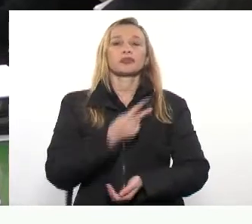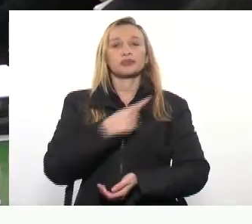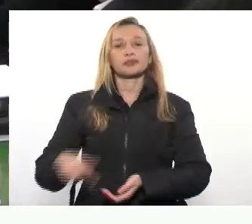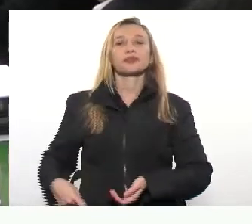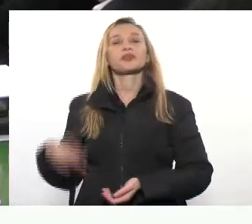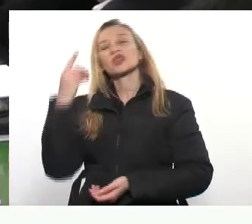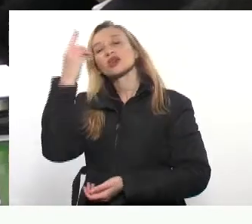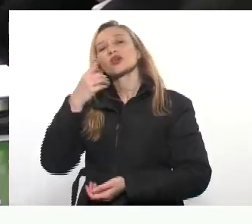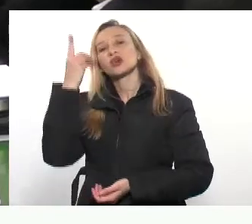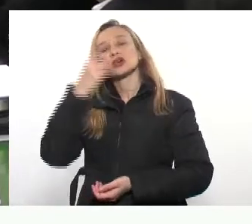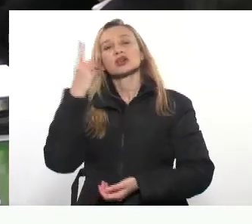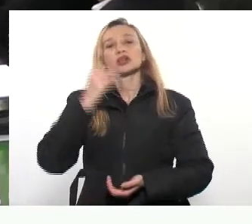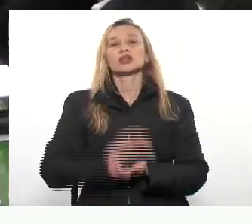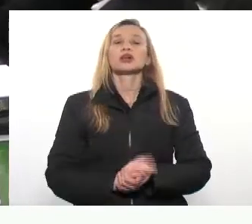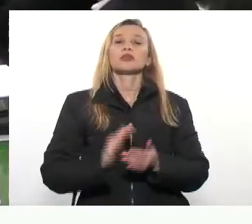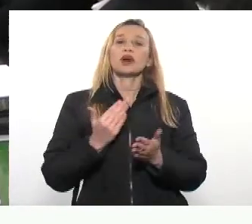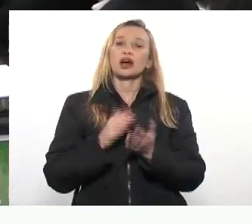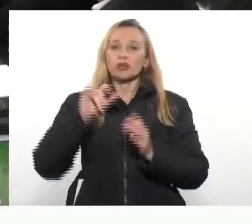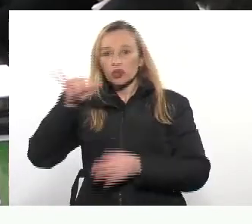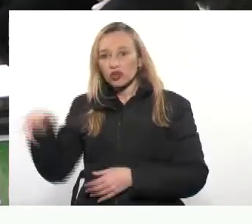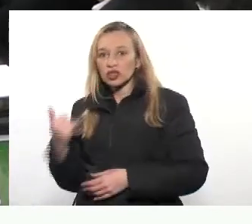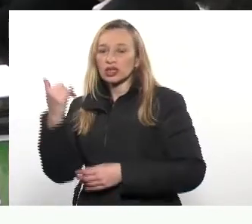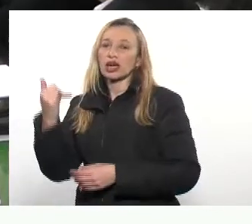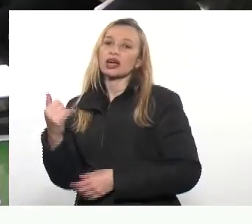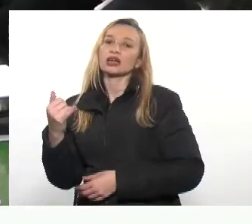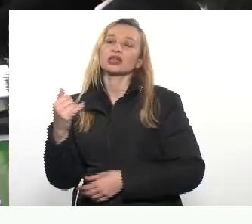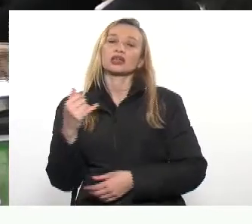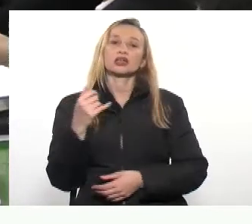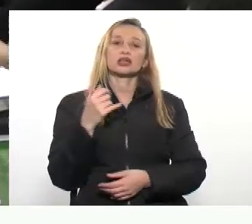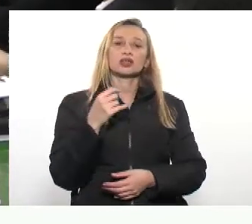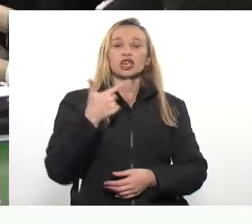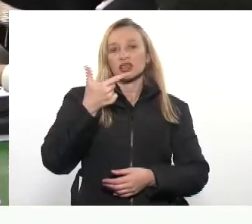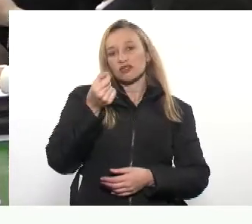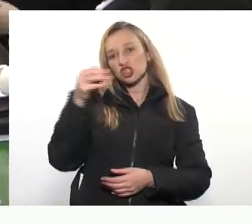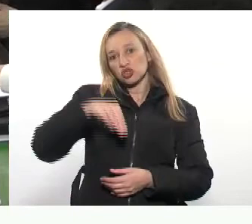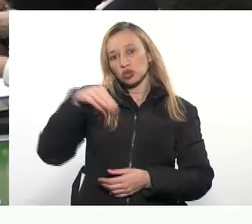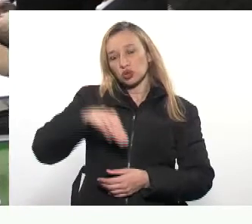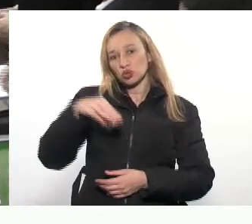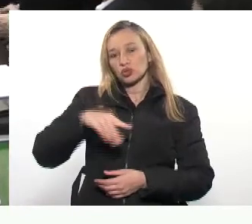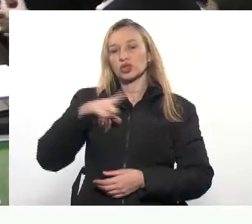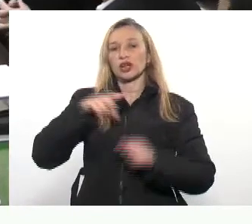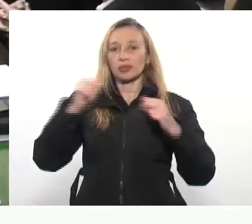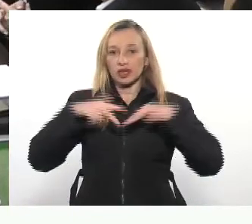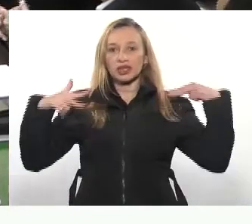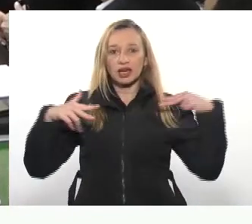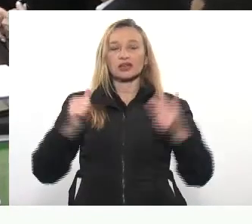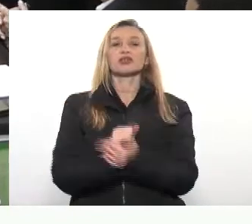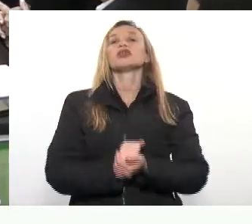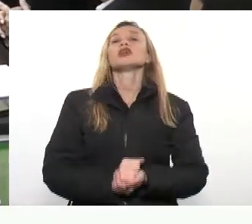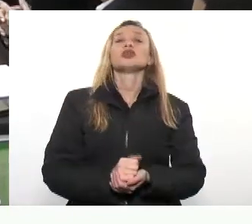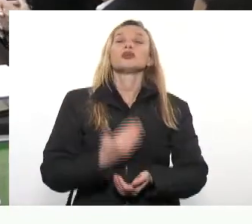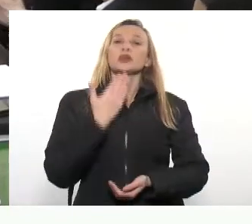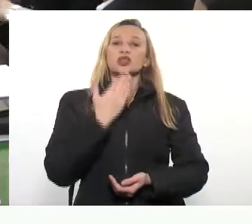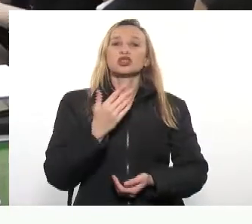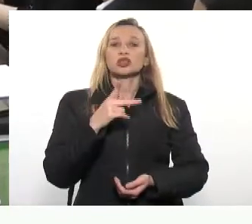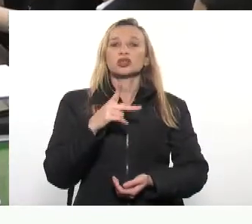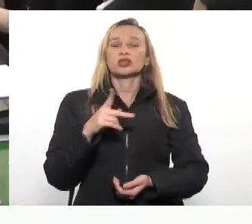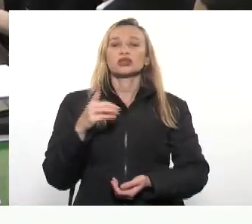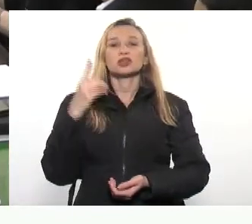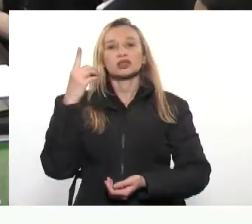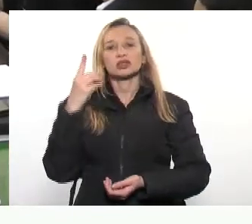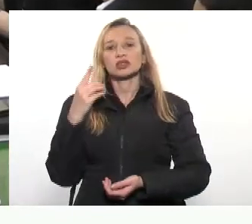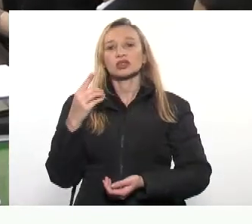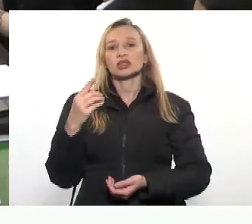Deputado, para aproveitar os questionamentos do deputado, daqui a 20 minutos a gente tem plenário, passo a palavra ao nosso bravo e